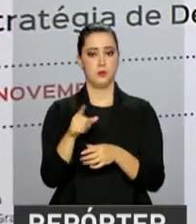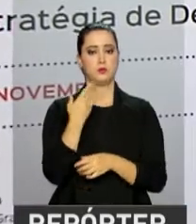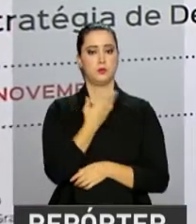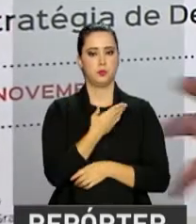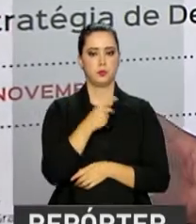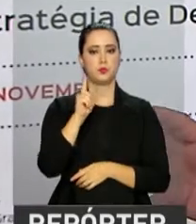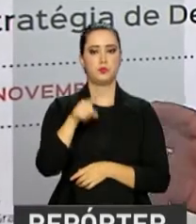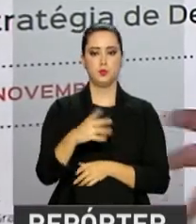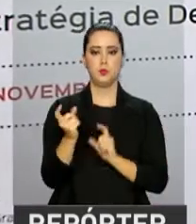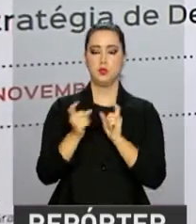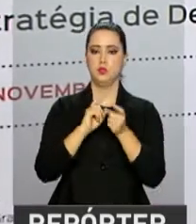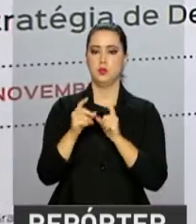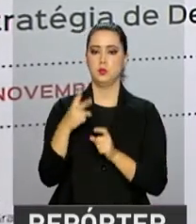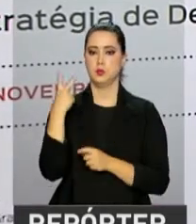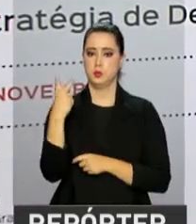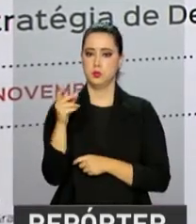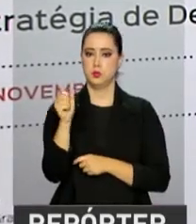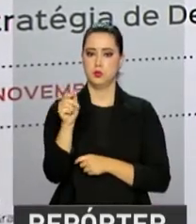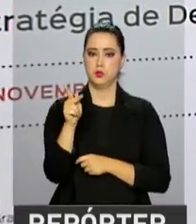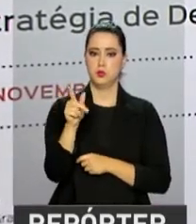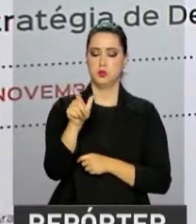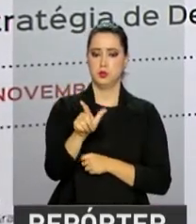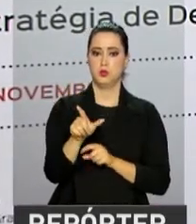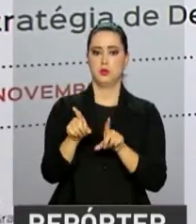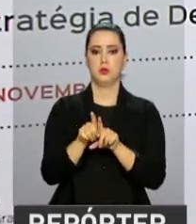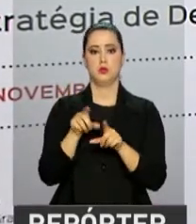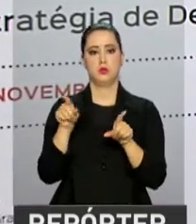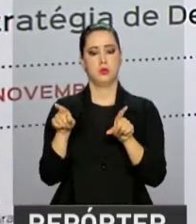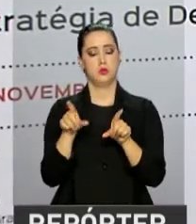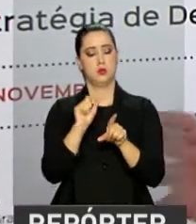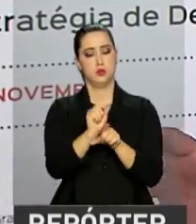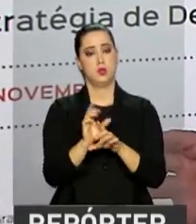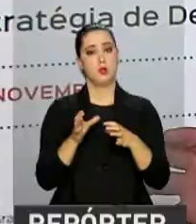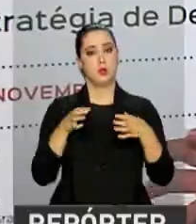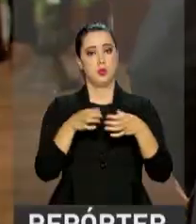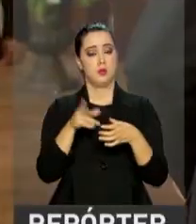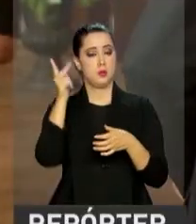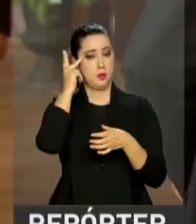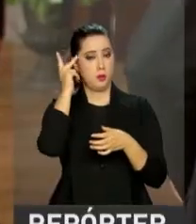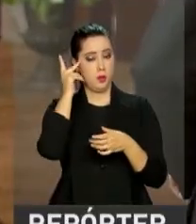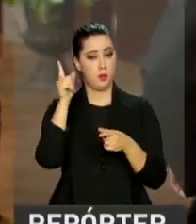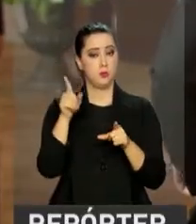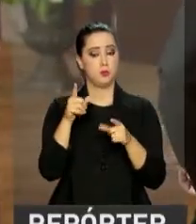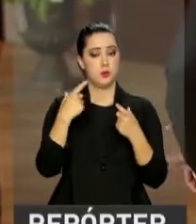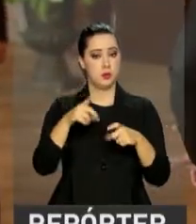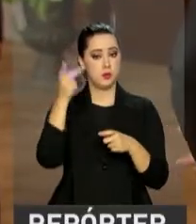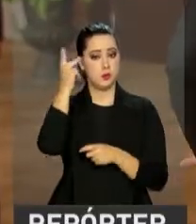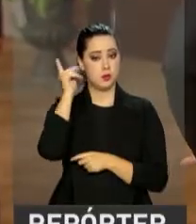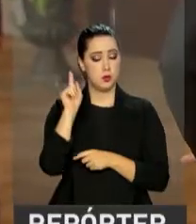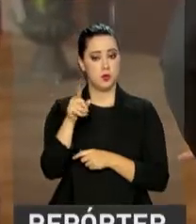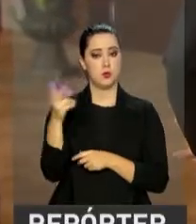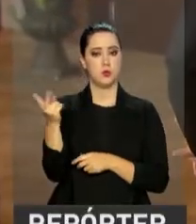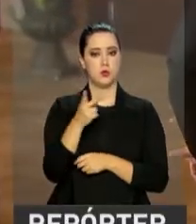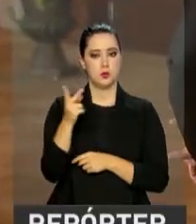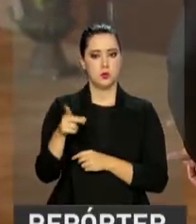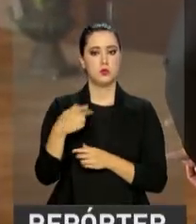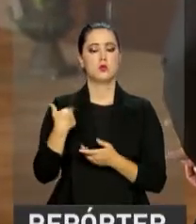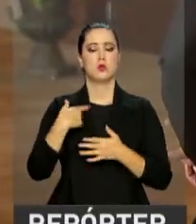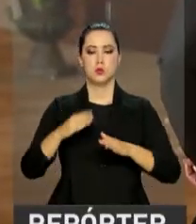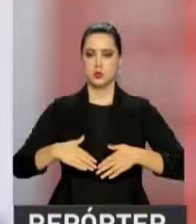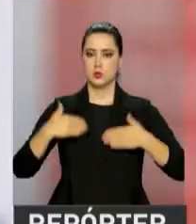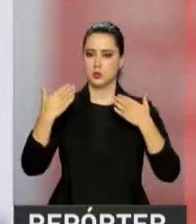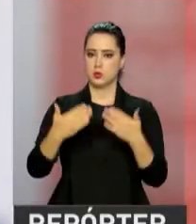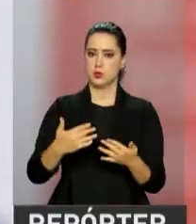nunes é gestor de dois deles em são josé dos campos no interior de são paulo ambos se capacitaram para enfrentar o mercado